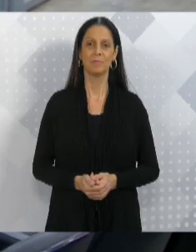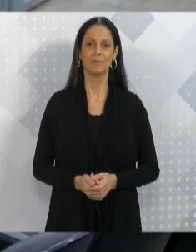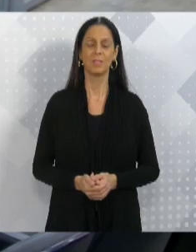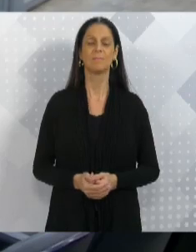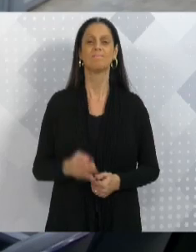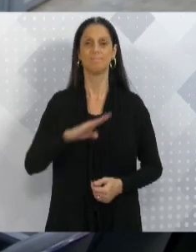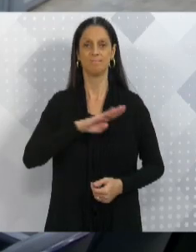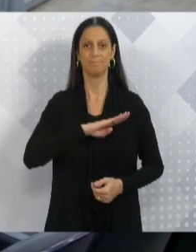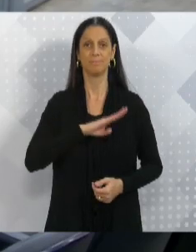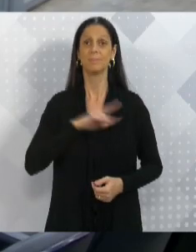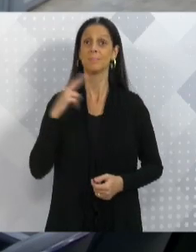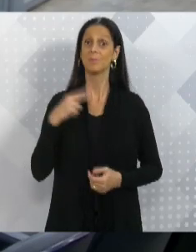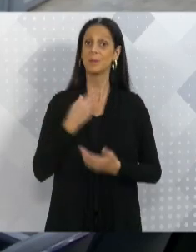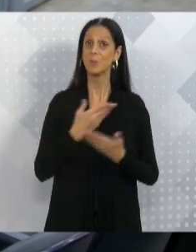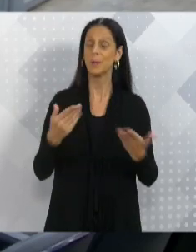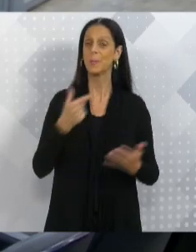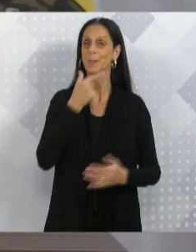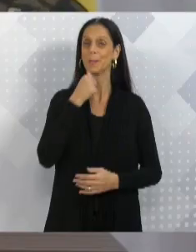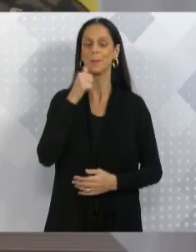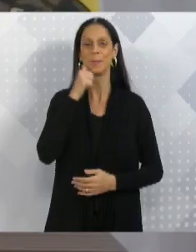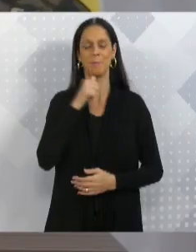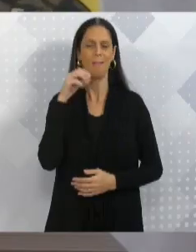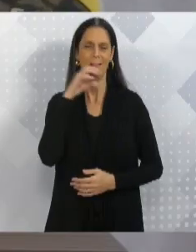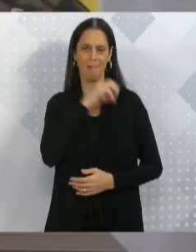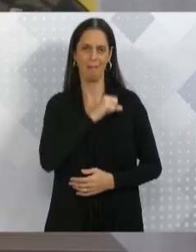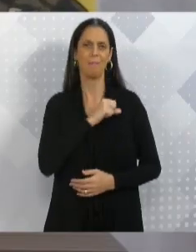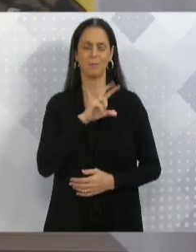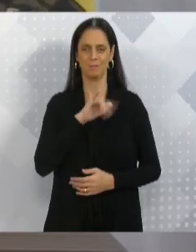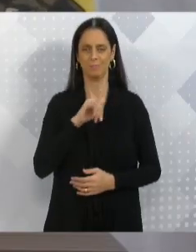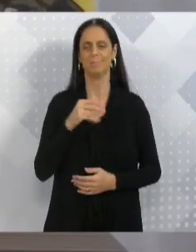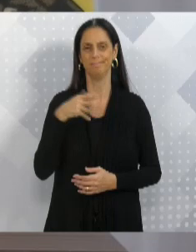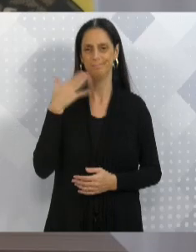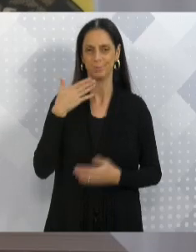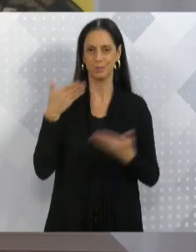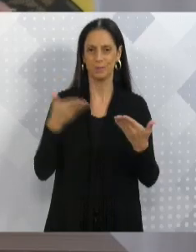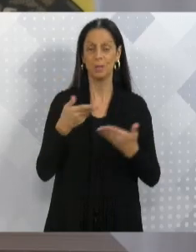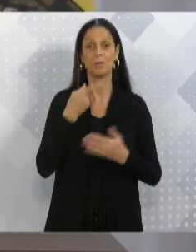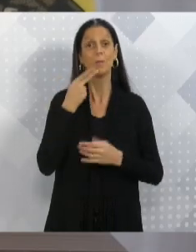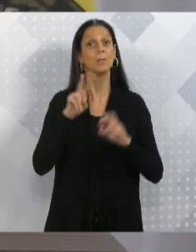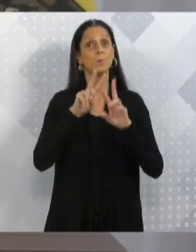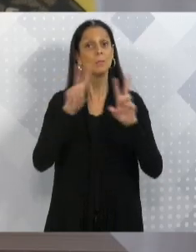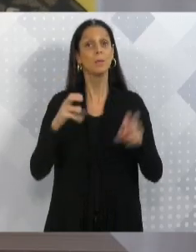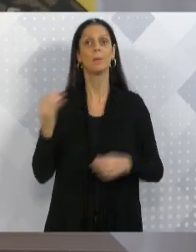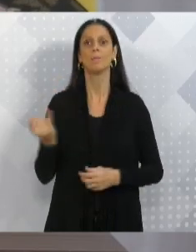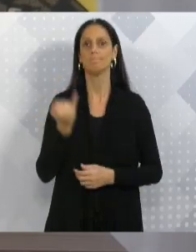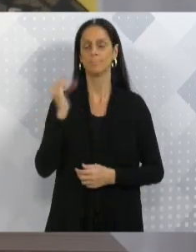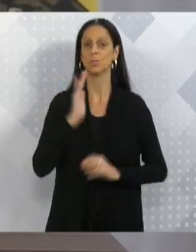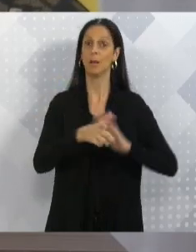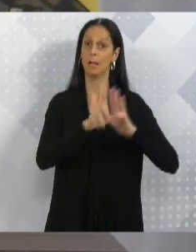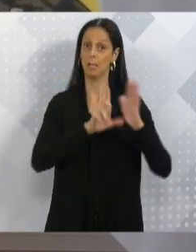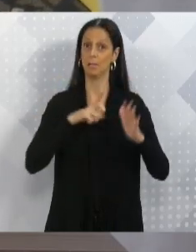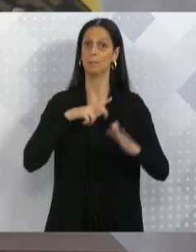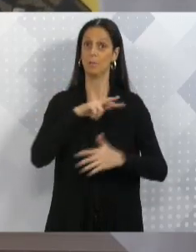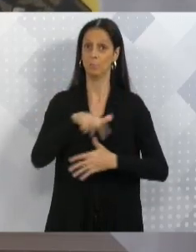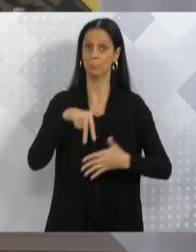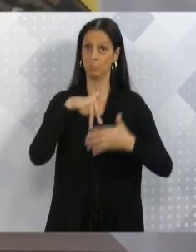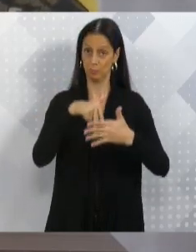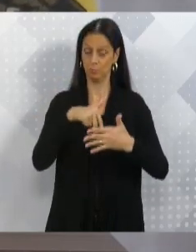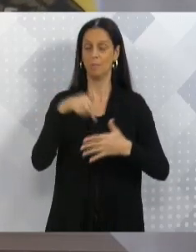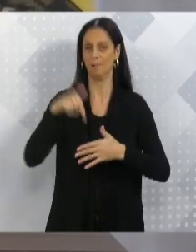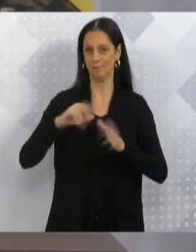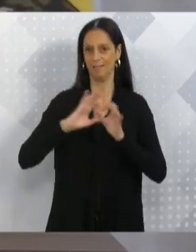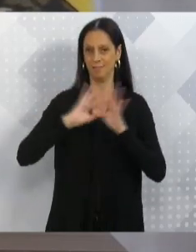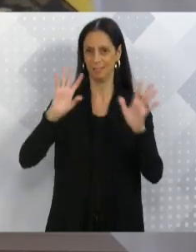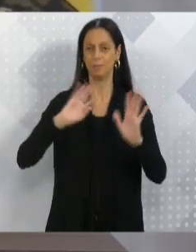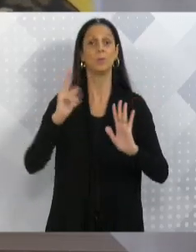Colegas vereadores, vereadoras, de forma breve, quero iniciar, inclusive, minha fala hoje falando sobre a importância, já que tivemos tribuna livre, inclusive, do PROCON